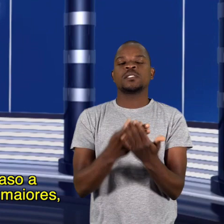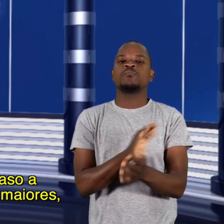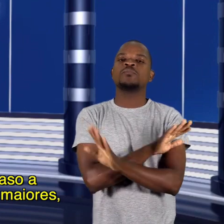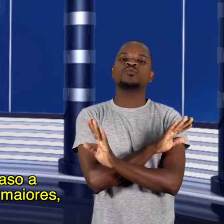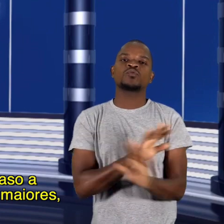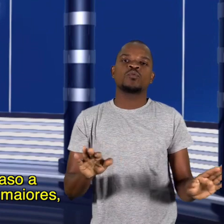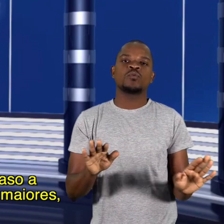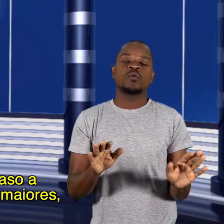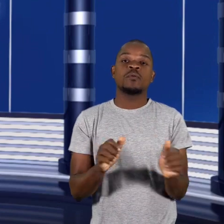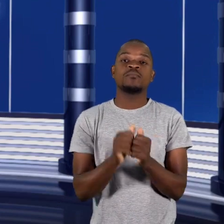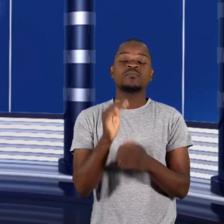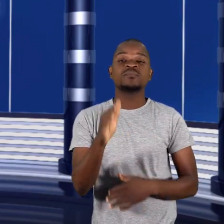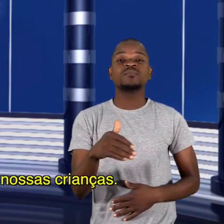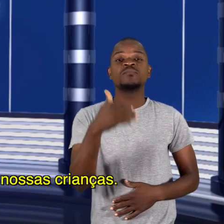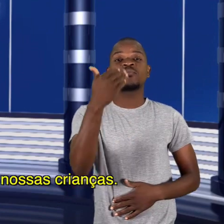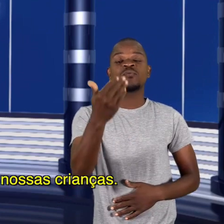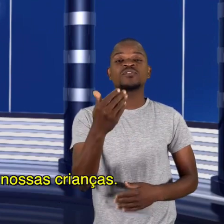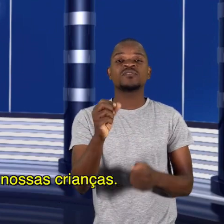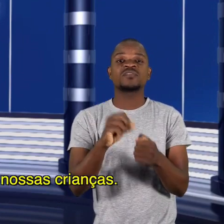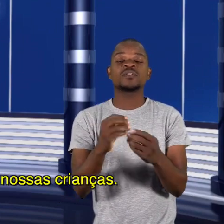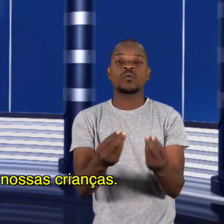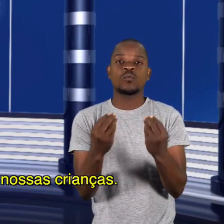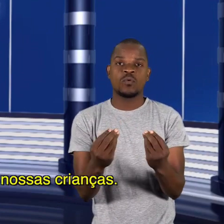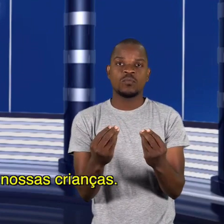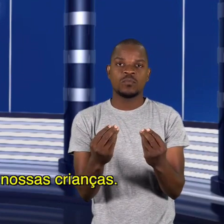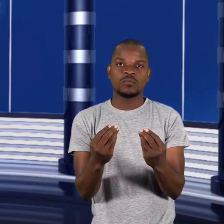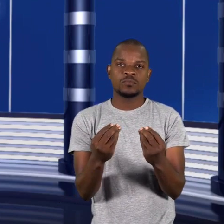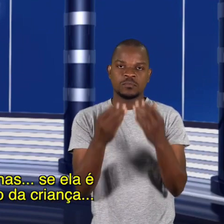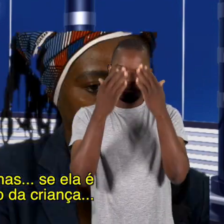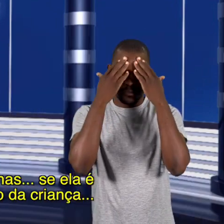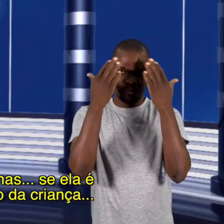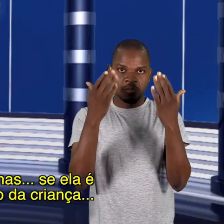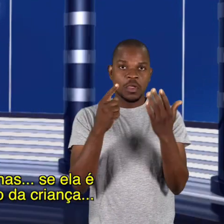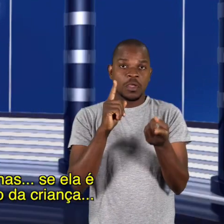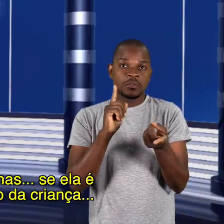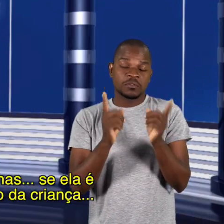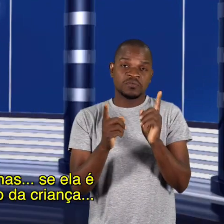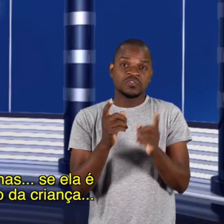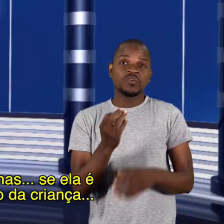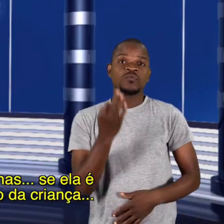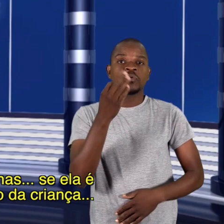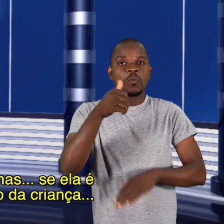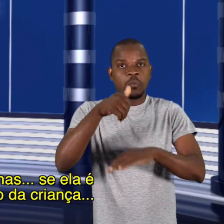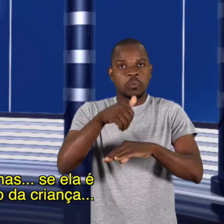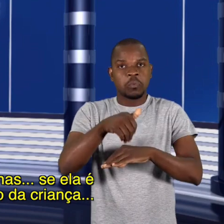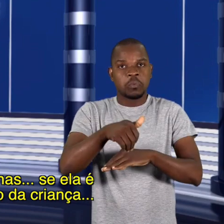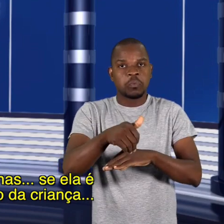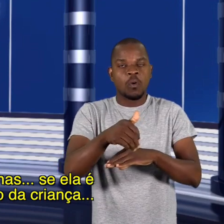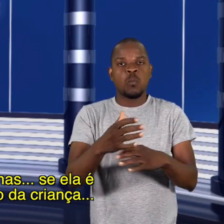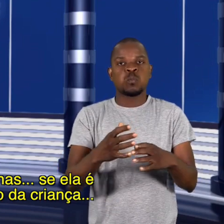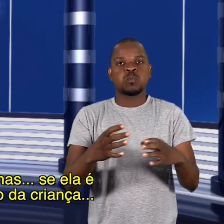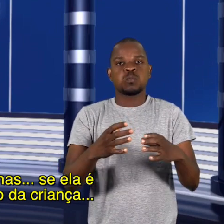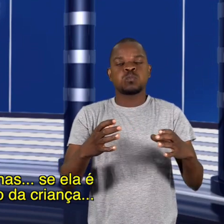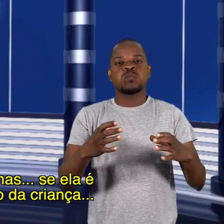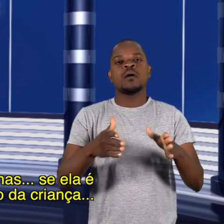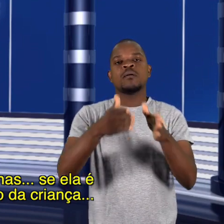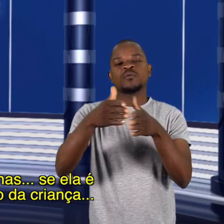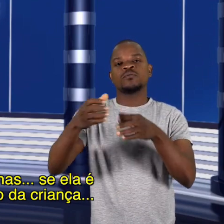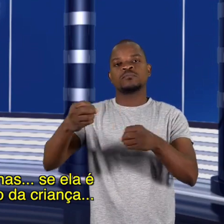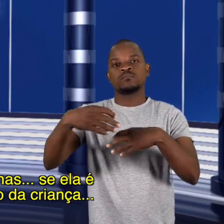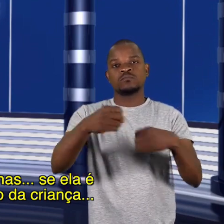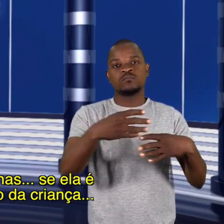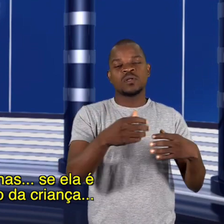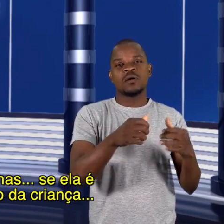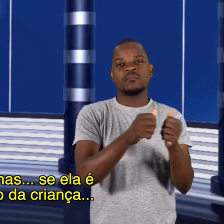números maiores eu não sei o que vai acontecer com as nossas crianças. Eu dei aqui exemplo das minhas mães que muitas vezes estão sozinhas. Se esta mãe é